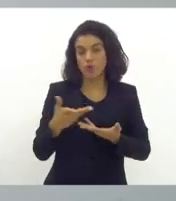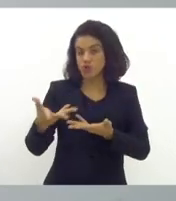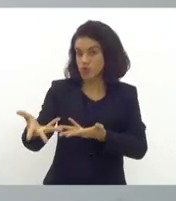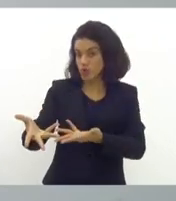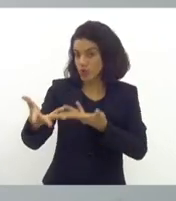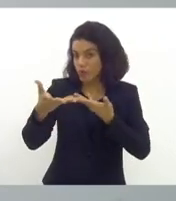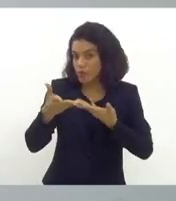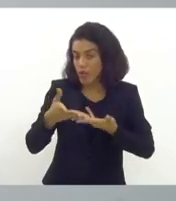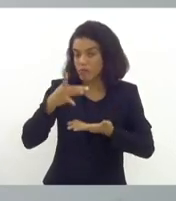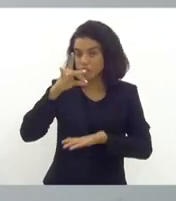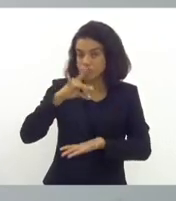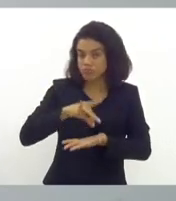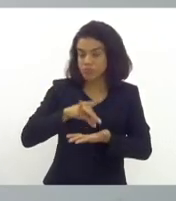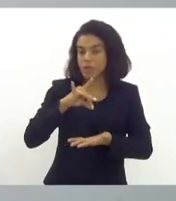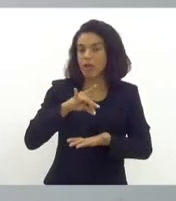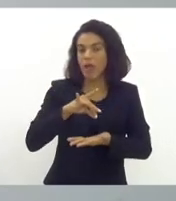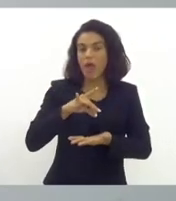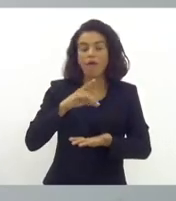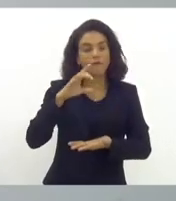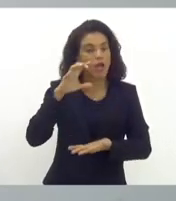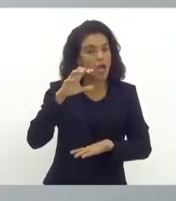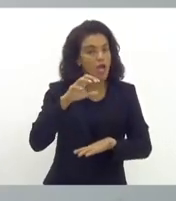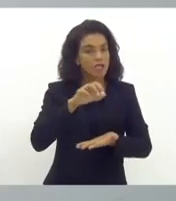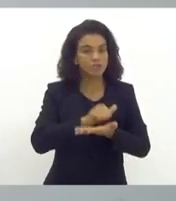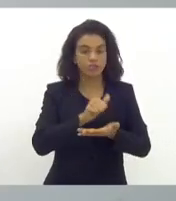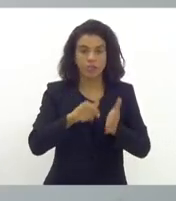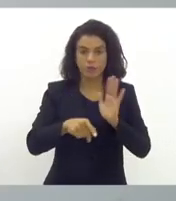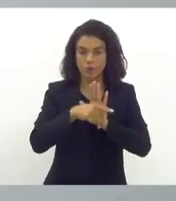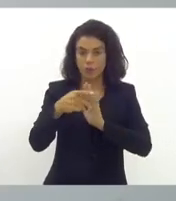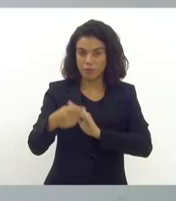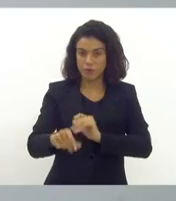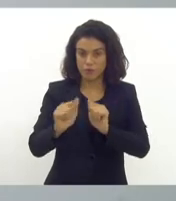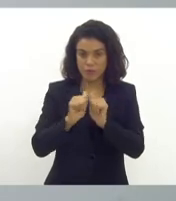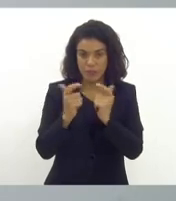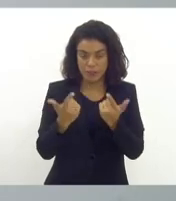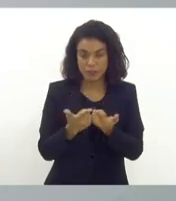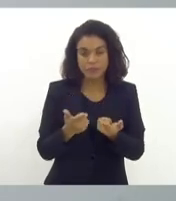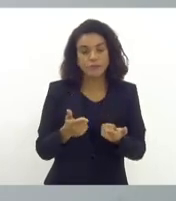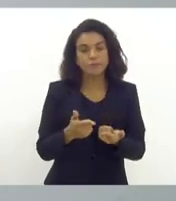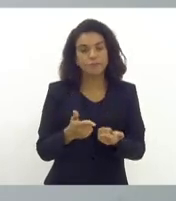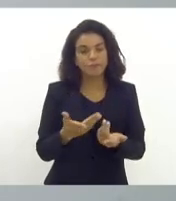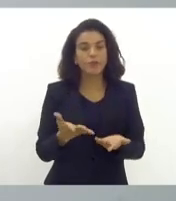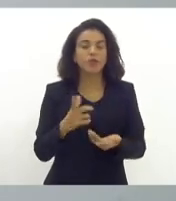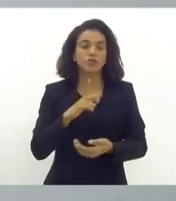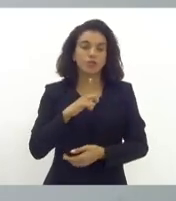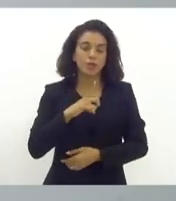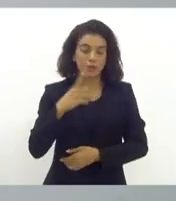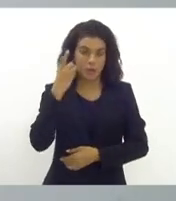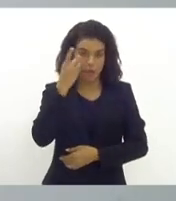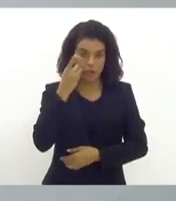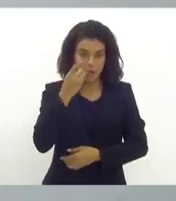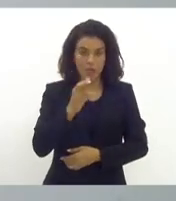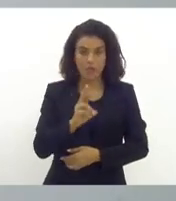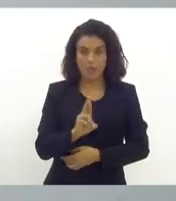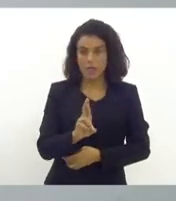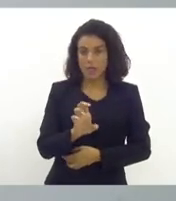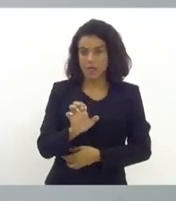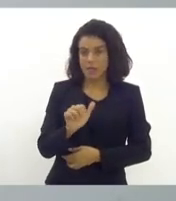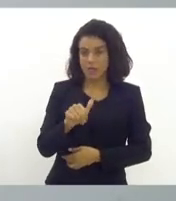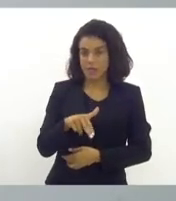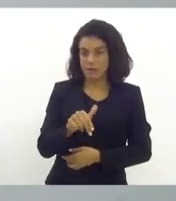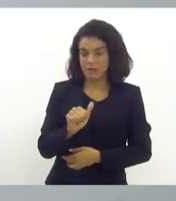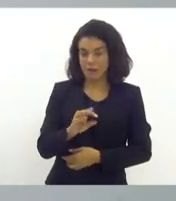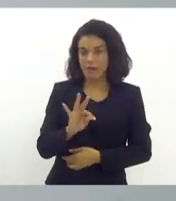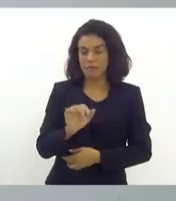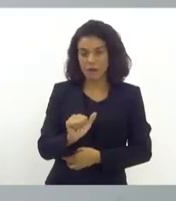porque essa é uma audiência que fica registrado na casa e nossa parlamentar e deputada Renata Souza ela